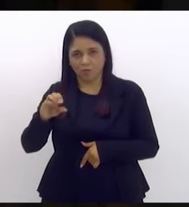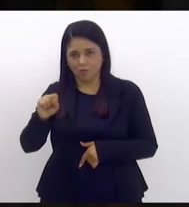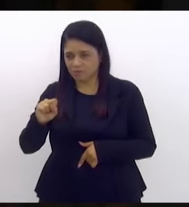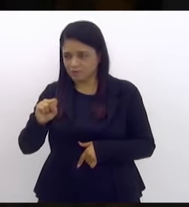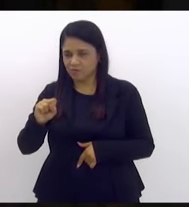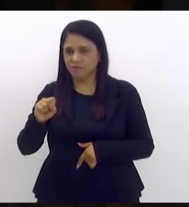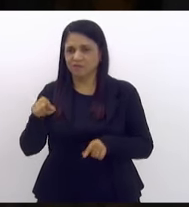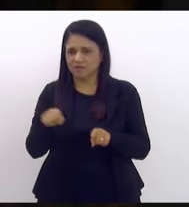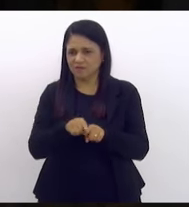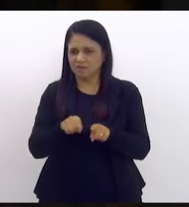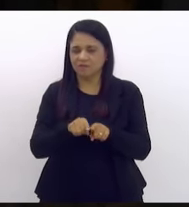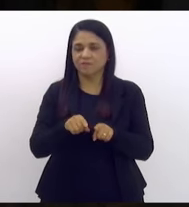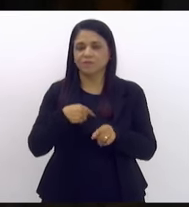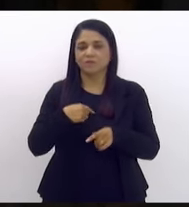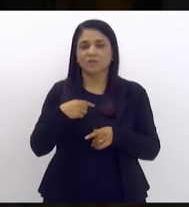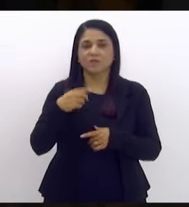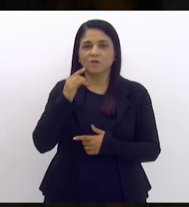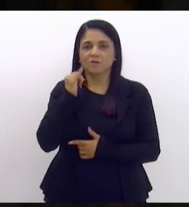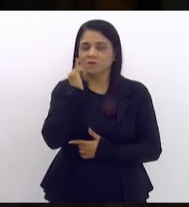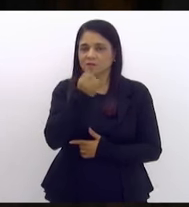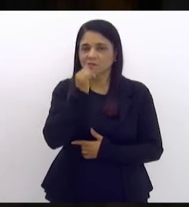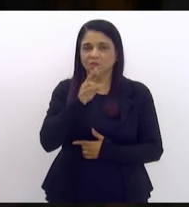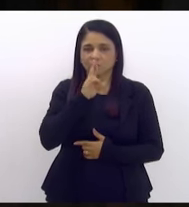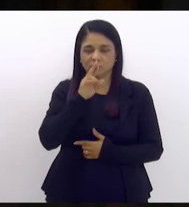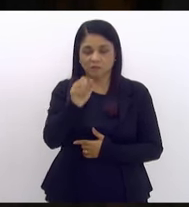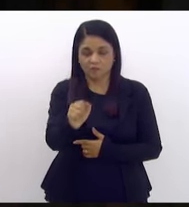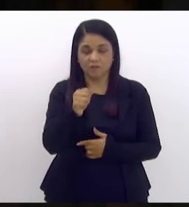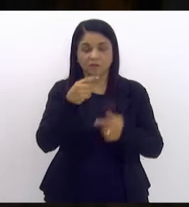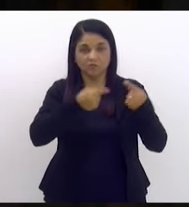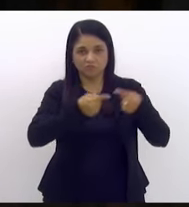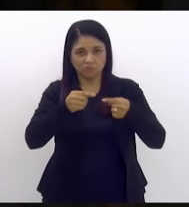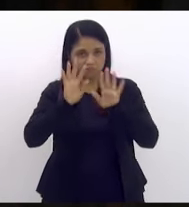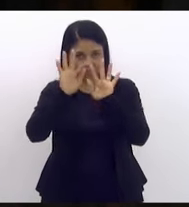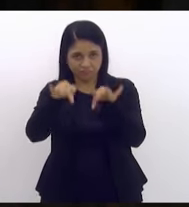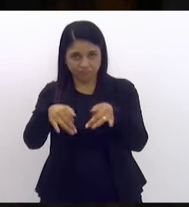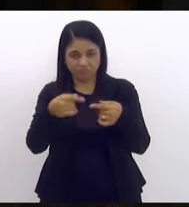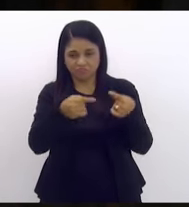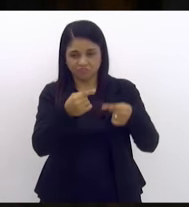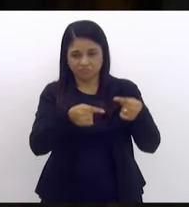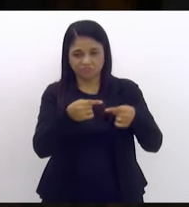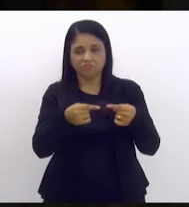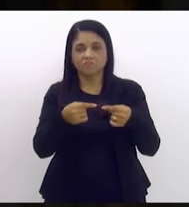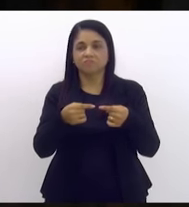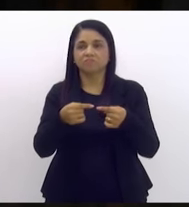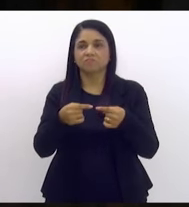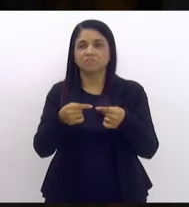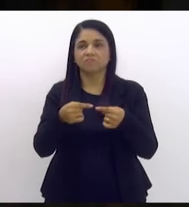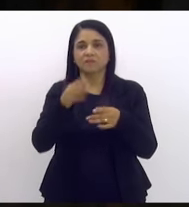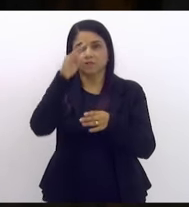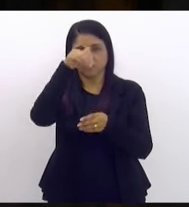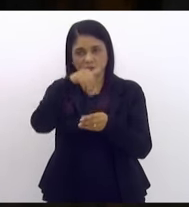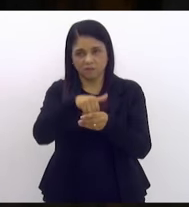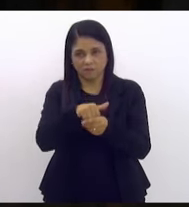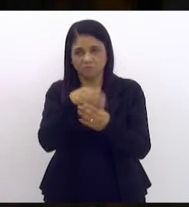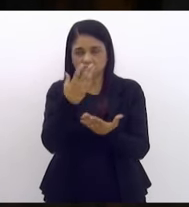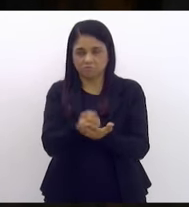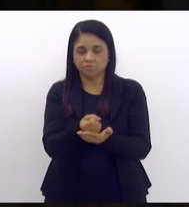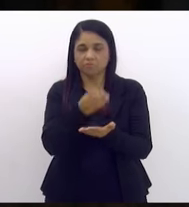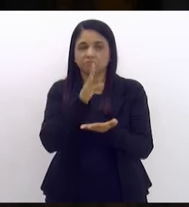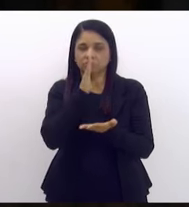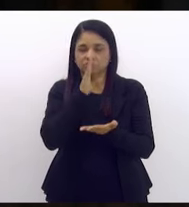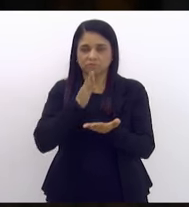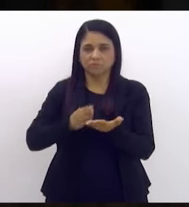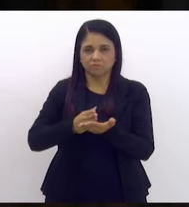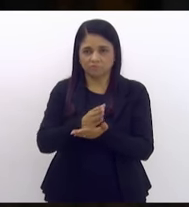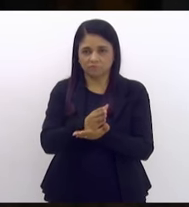favorável. Relator, deputado Rodrigo Amorim. Em discussão, não havendo quem queira discutir, encerrada a discussão. Em votação, os senhores que aprovam, mas como